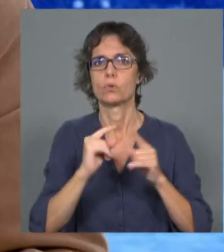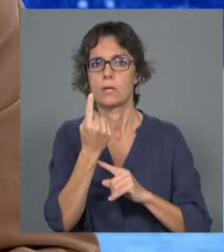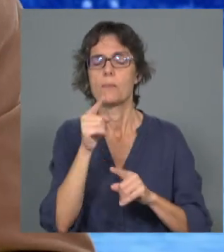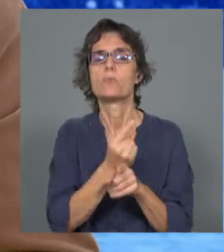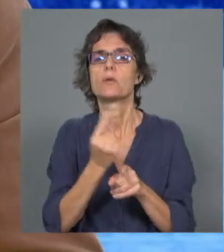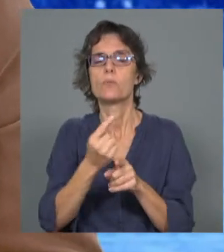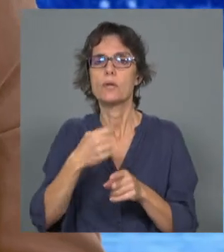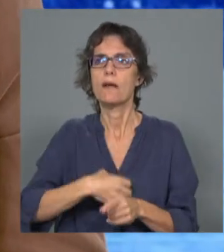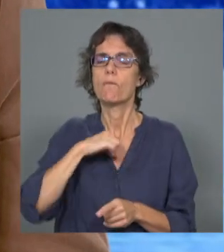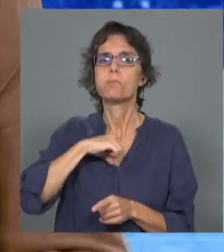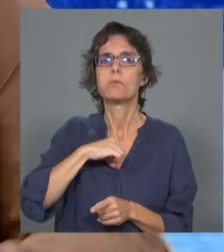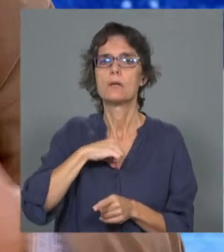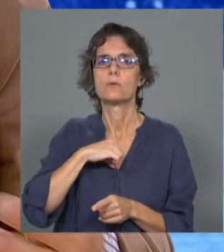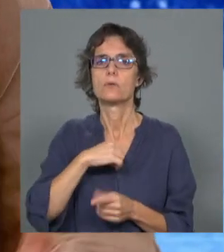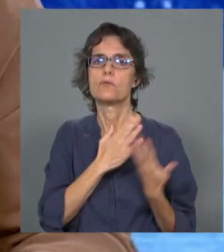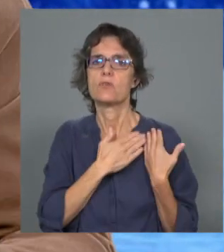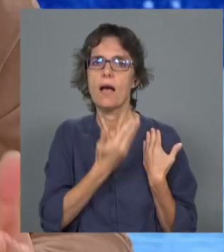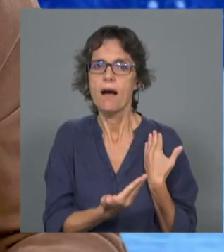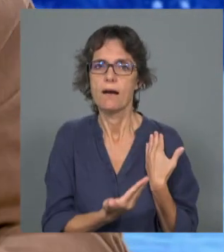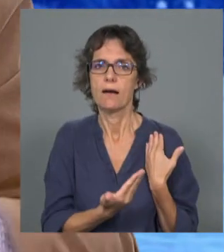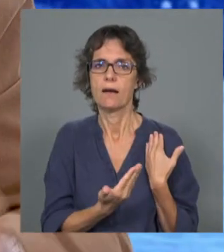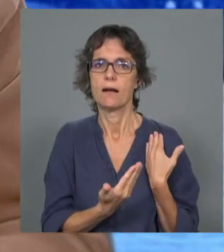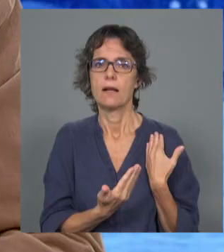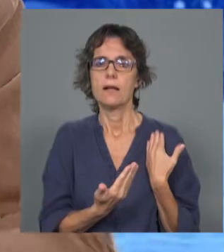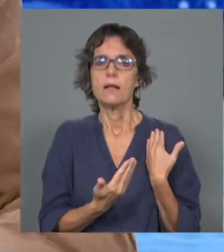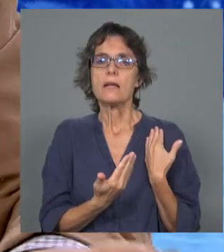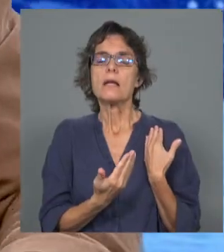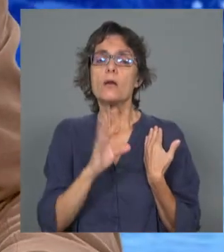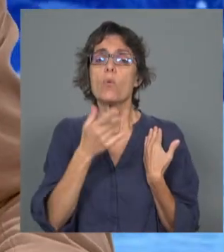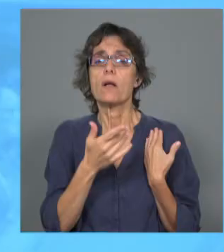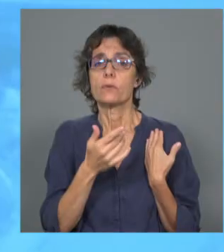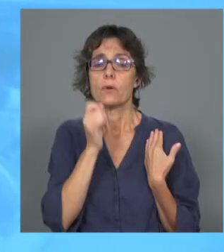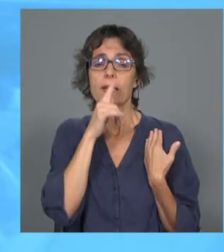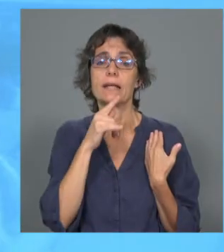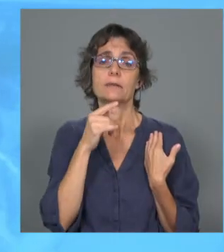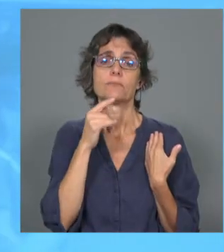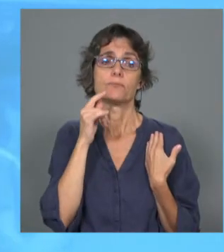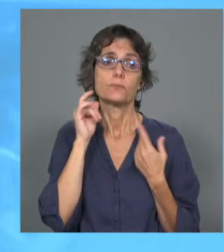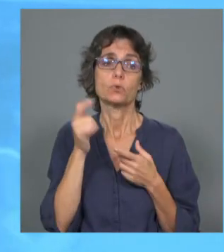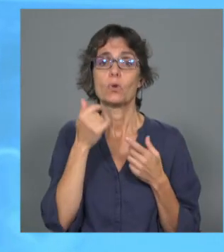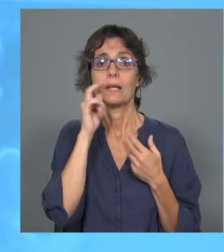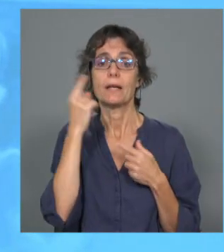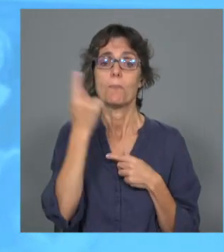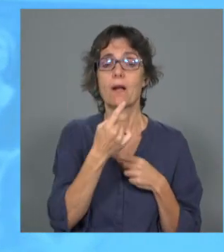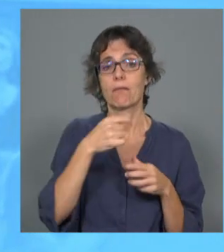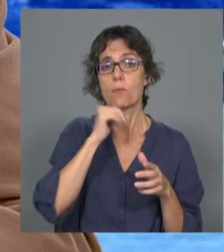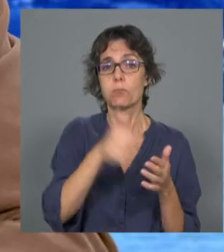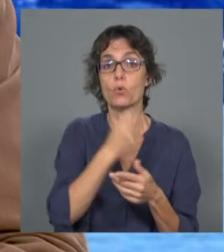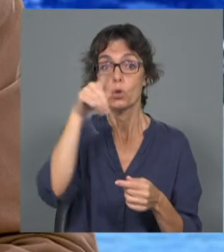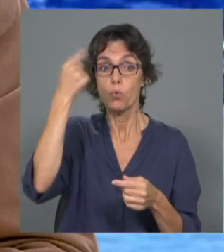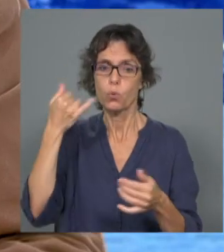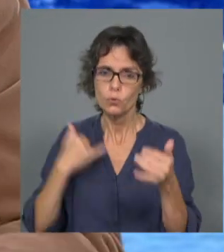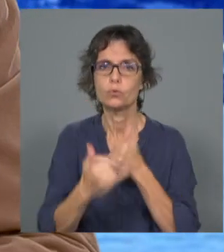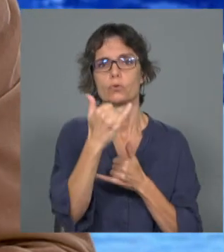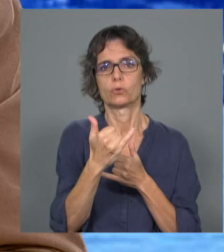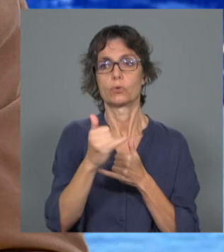responsabilidade que existe do lado ucraniano e que é dado pelo regime mais democrático, com defeitos, mas com democracia, enquanto que do lado